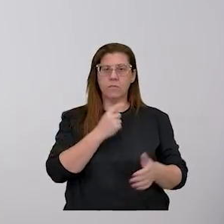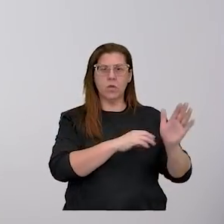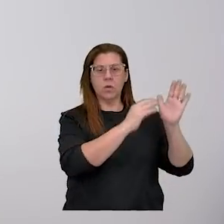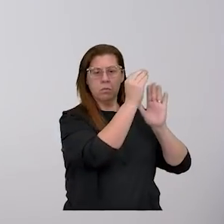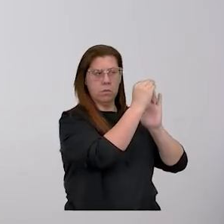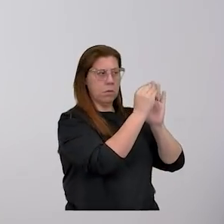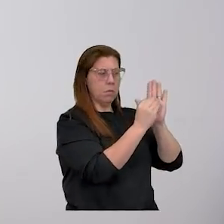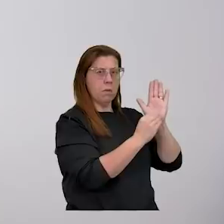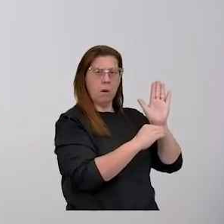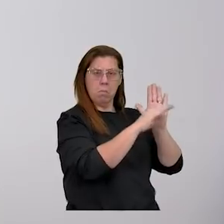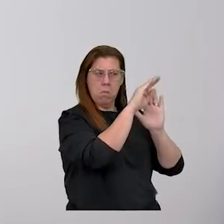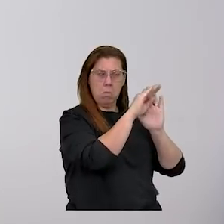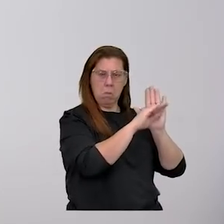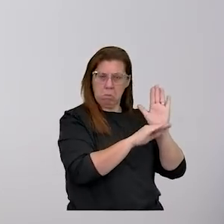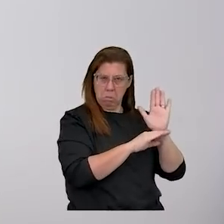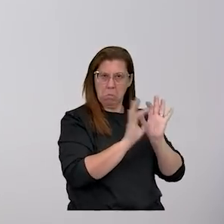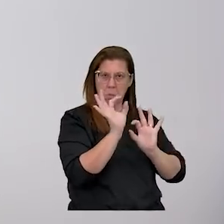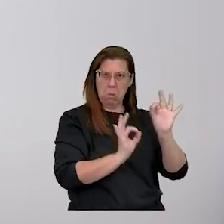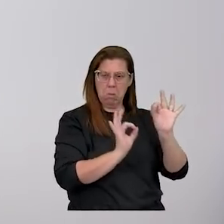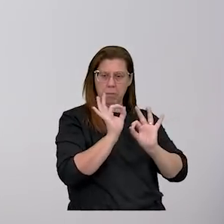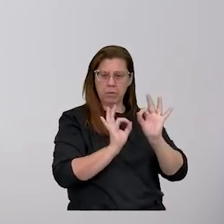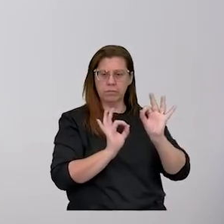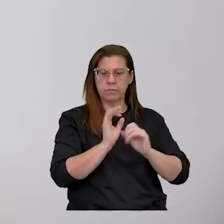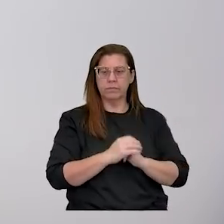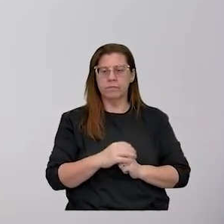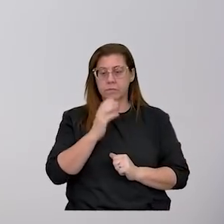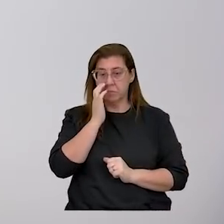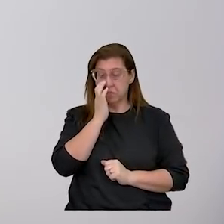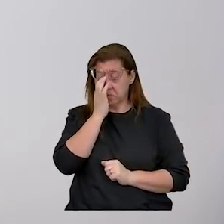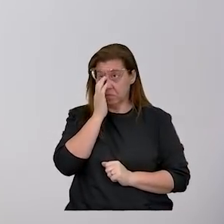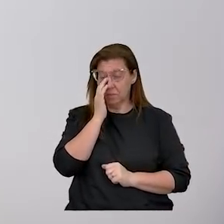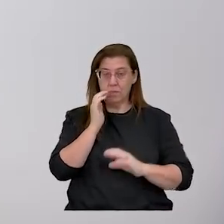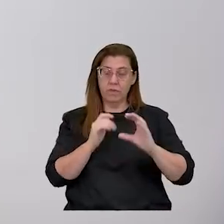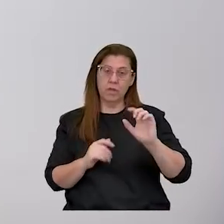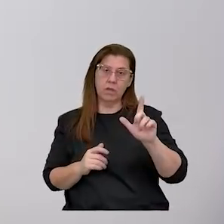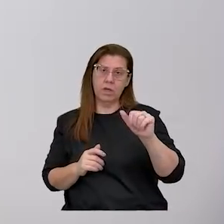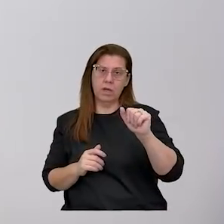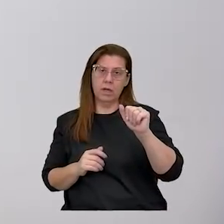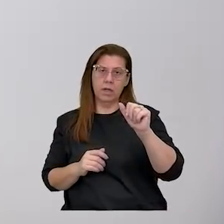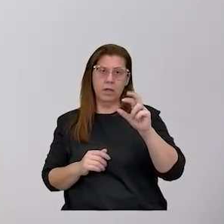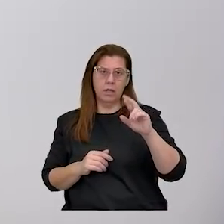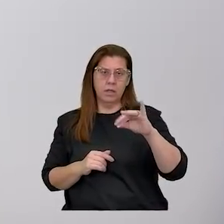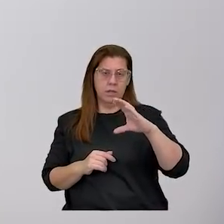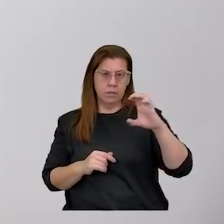uma estratégia. Sim, sim. Né? Isso também é uma estratégia. Então, pensando que